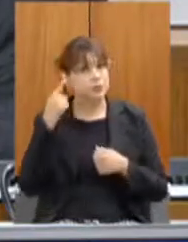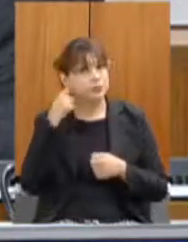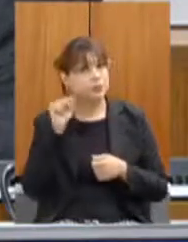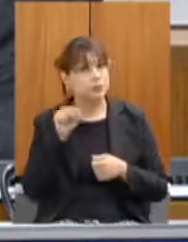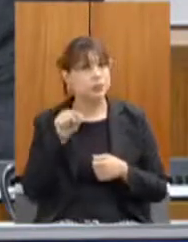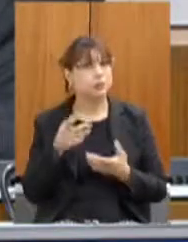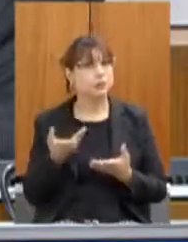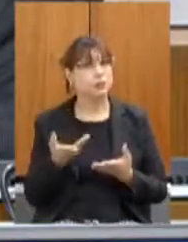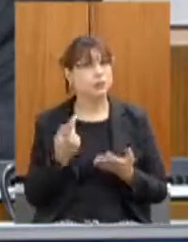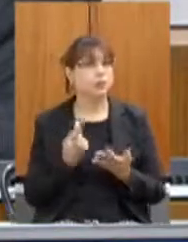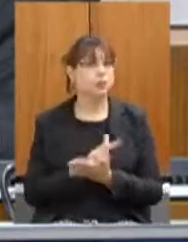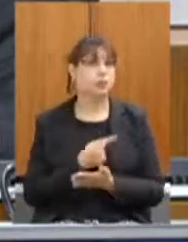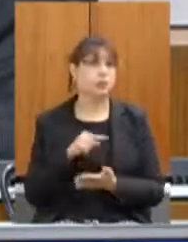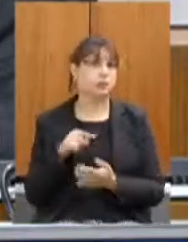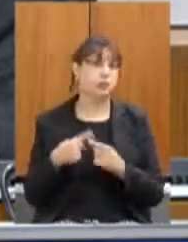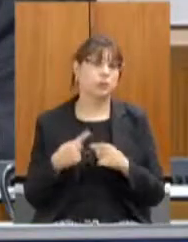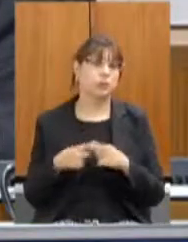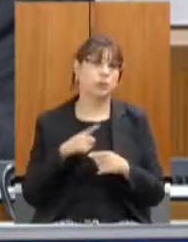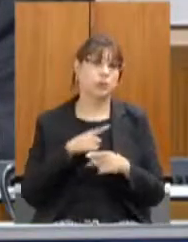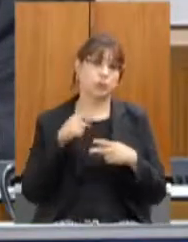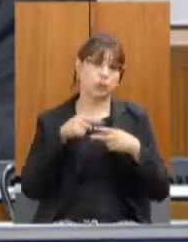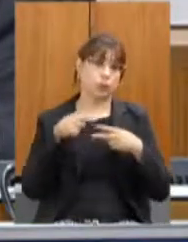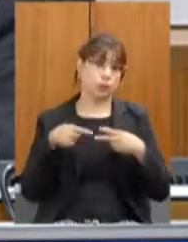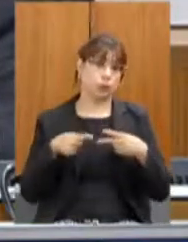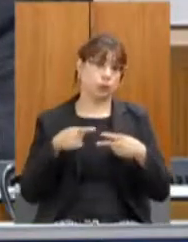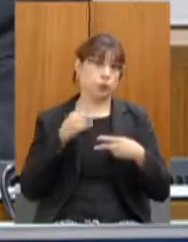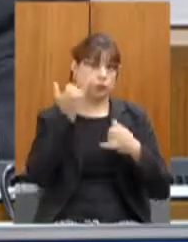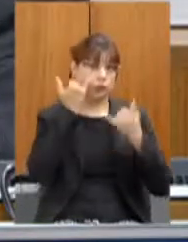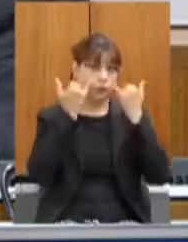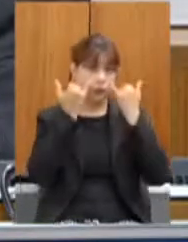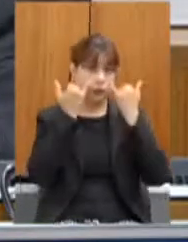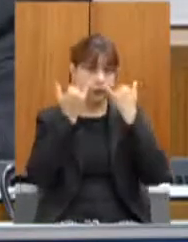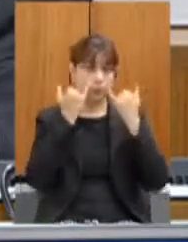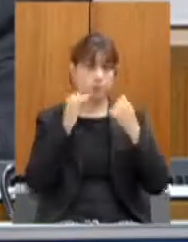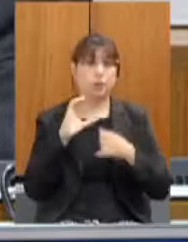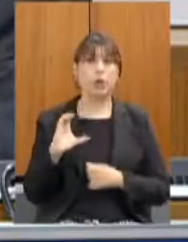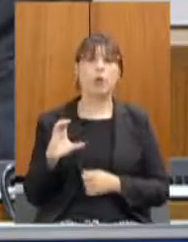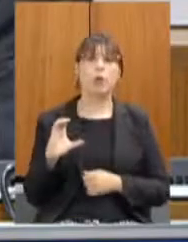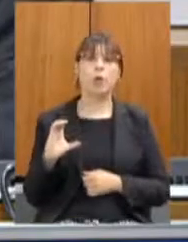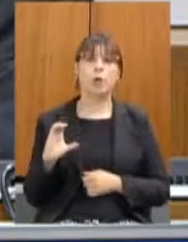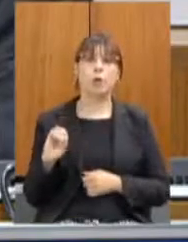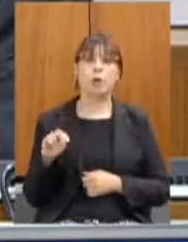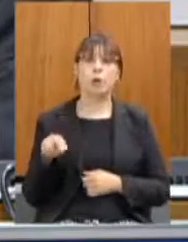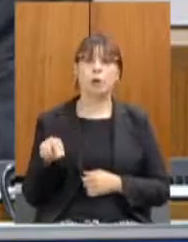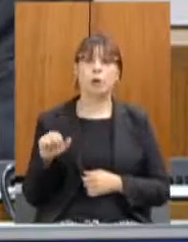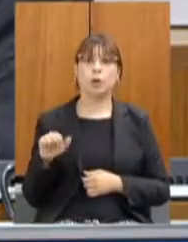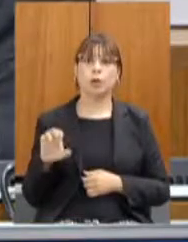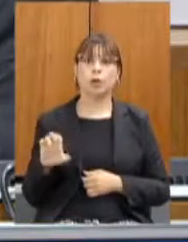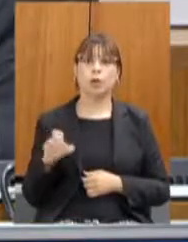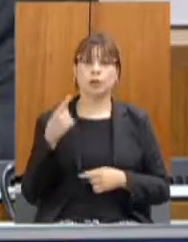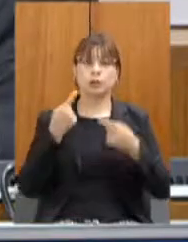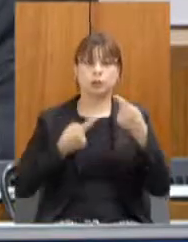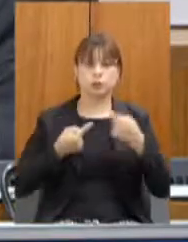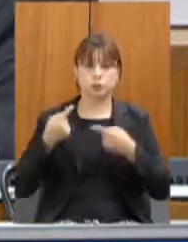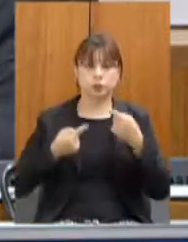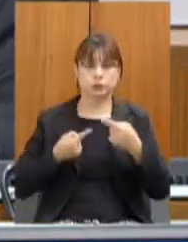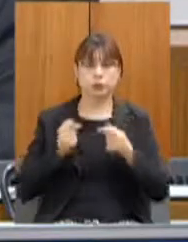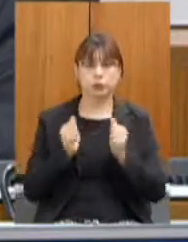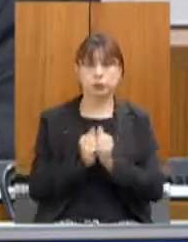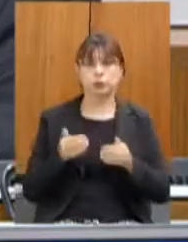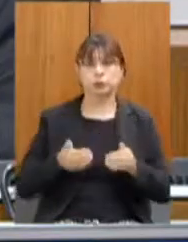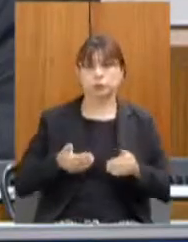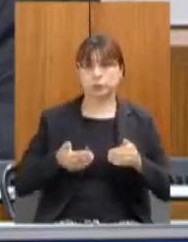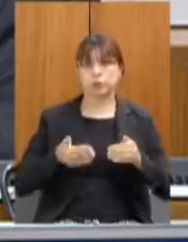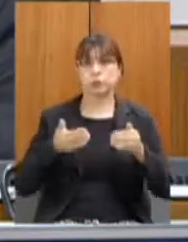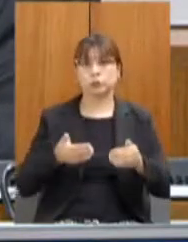desses testes E aí nós temos dois dados O Conan está está em discussão com o ministério porque